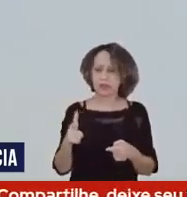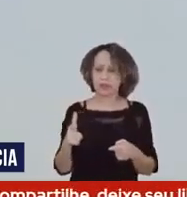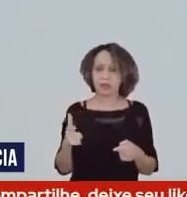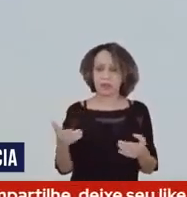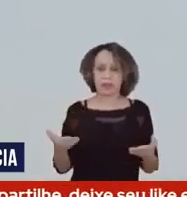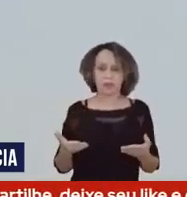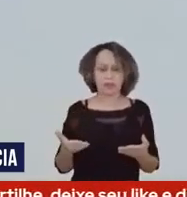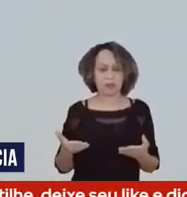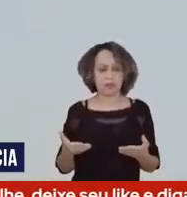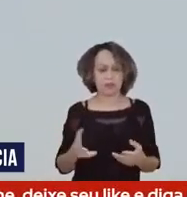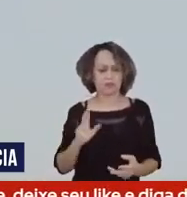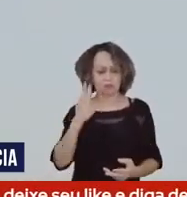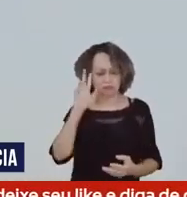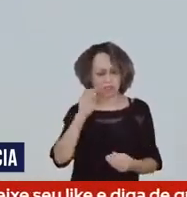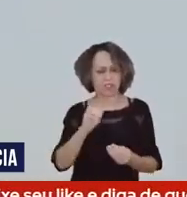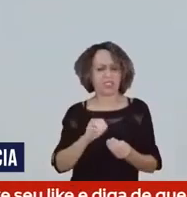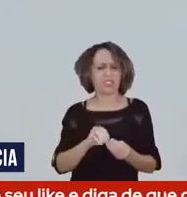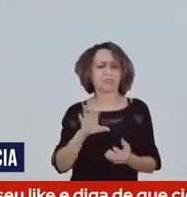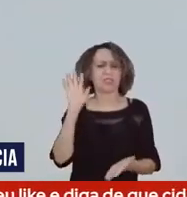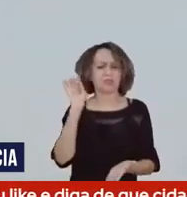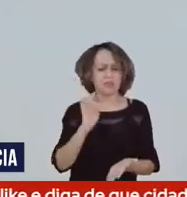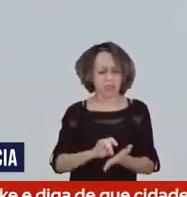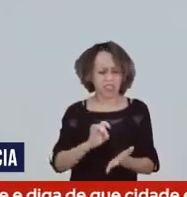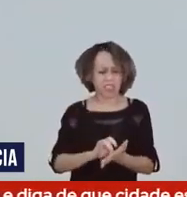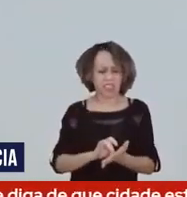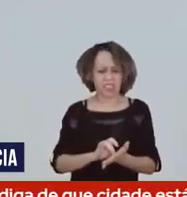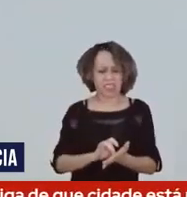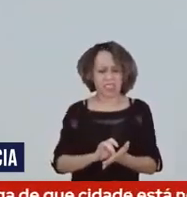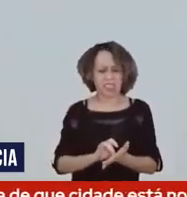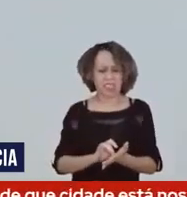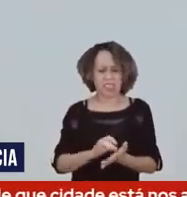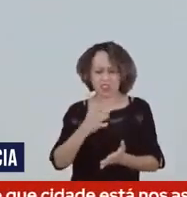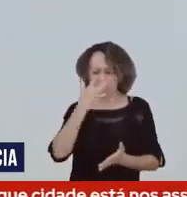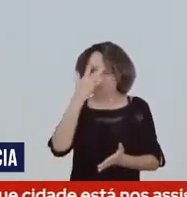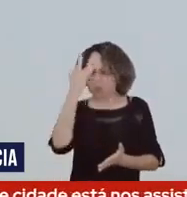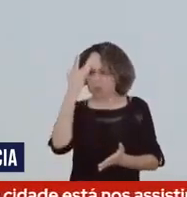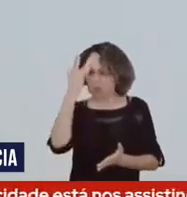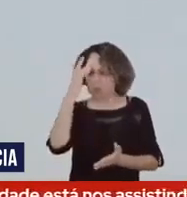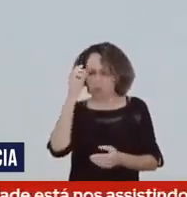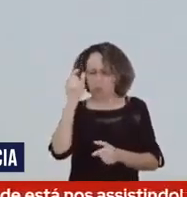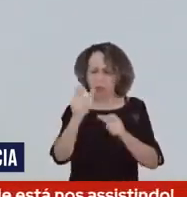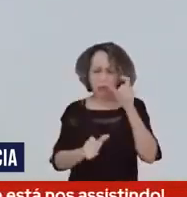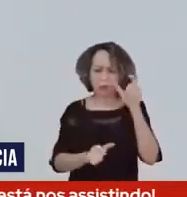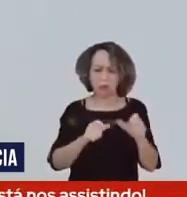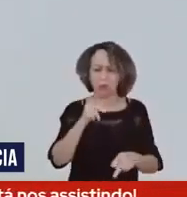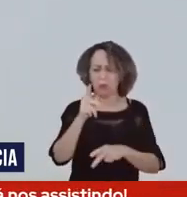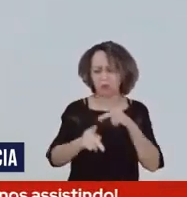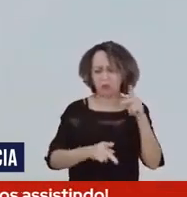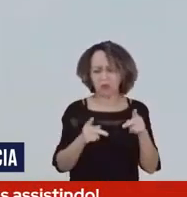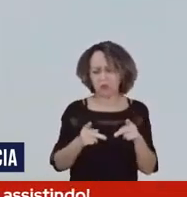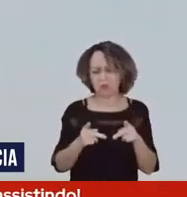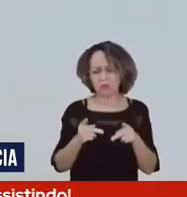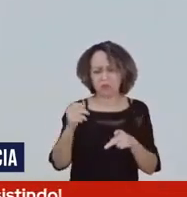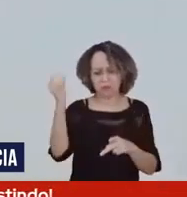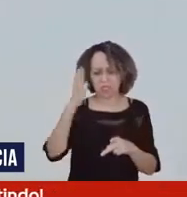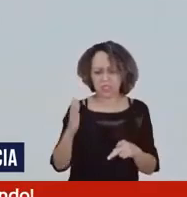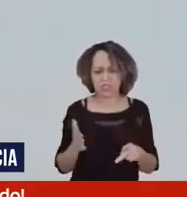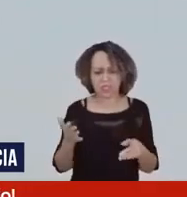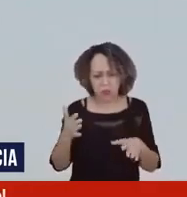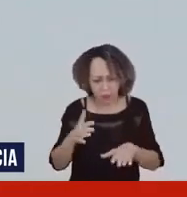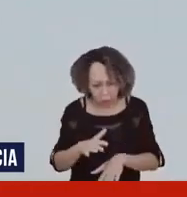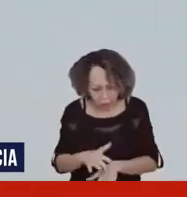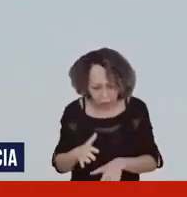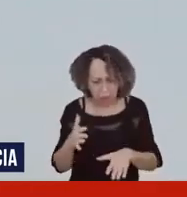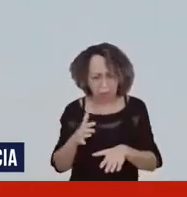de vira-lata do povo brasileiro e o quanto o andar de cima não quer que a gente chegue próximo. A questão não